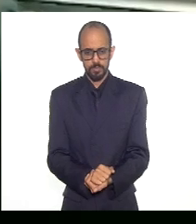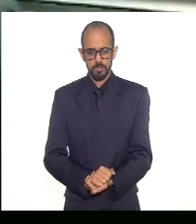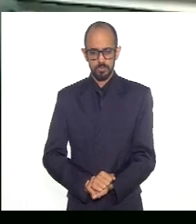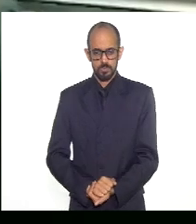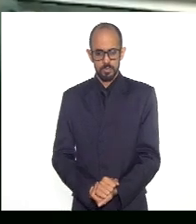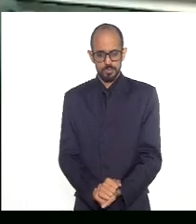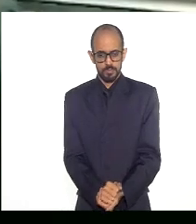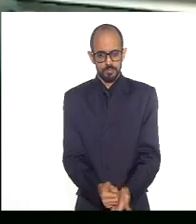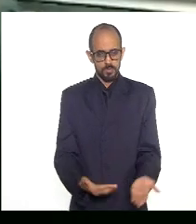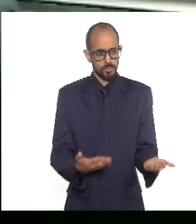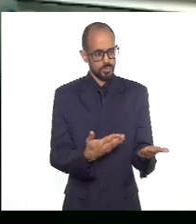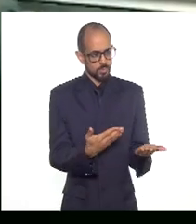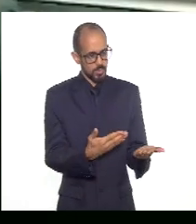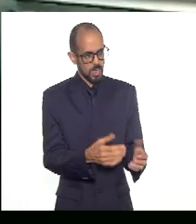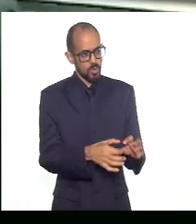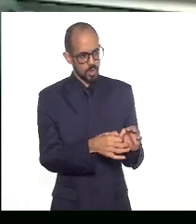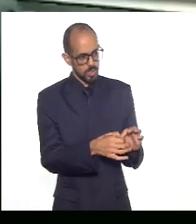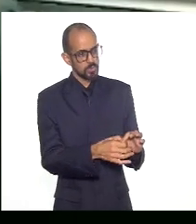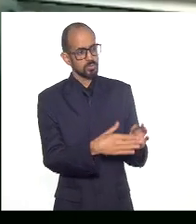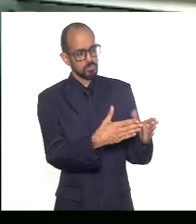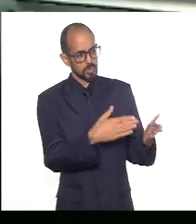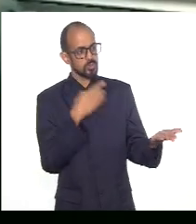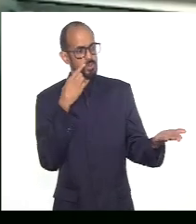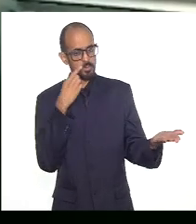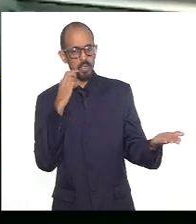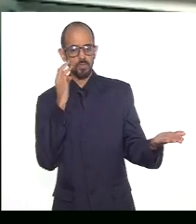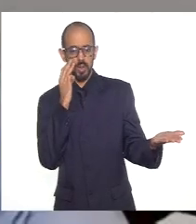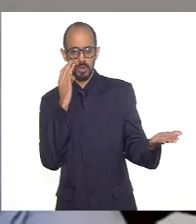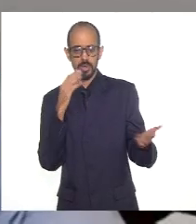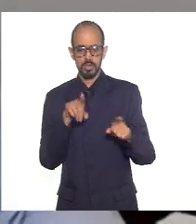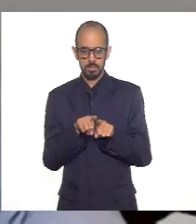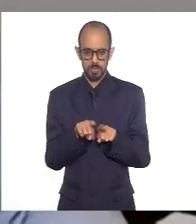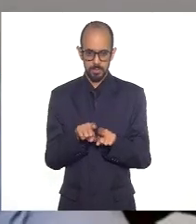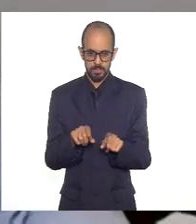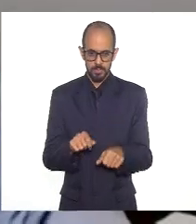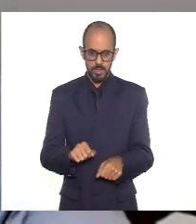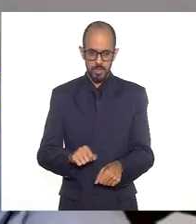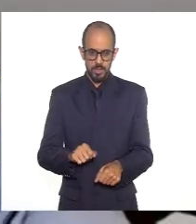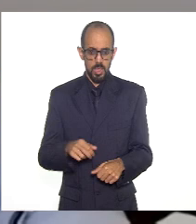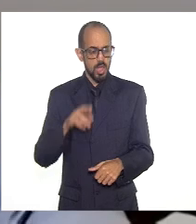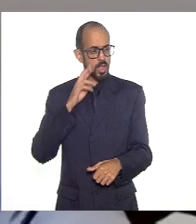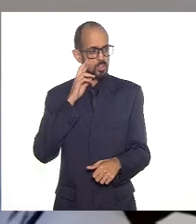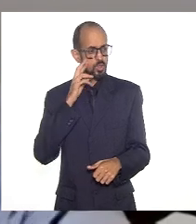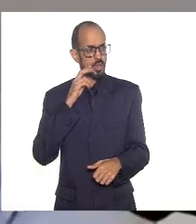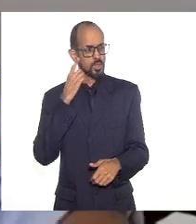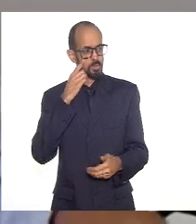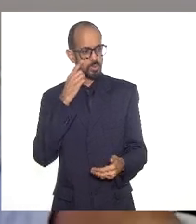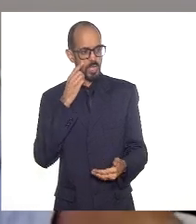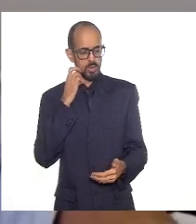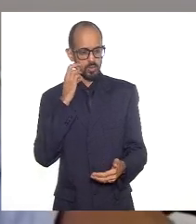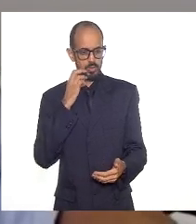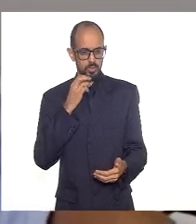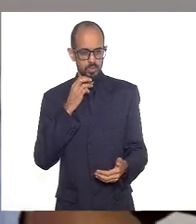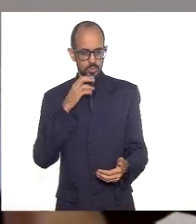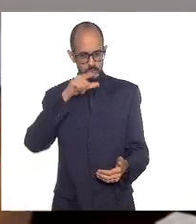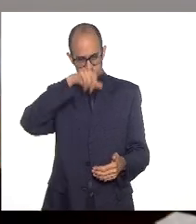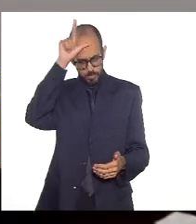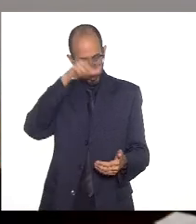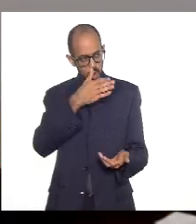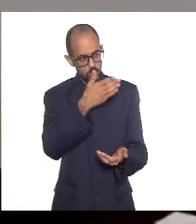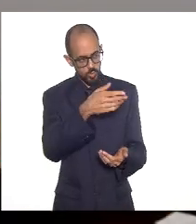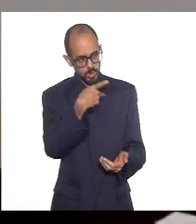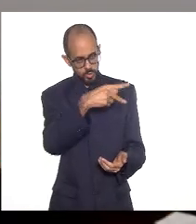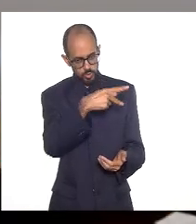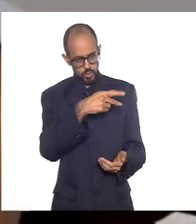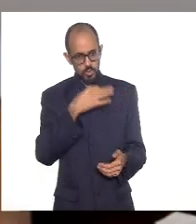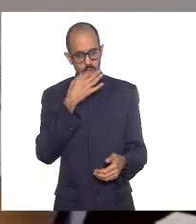parte agora, deputado Valdec Carneiro, por favor. Não, deputado Luiz Paulo, eu serei muito breve, Vossa Excelência está no seu discurso no expediente final, e